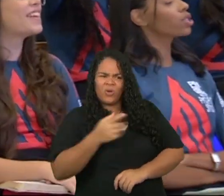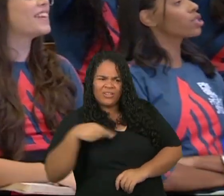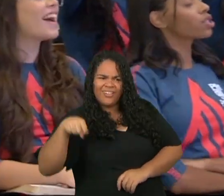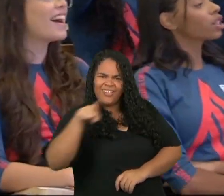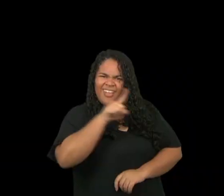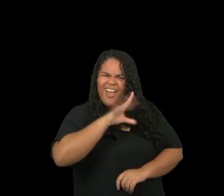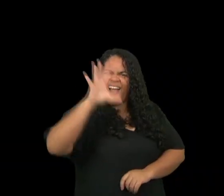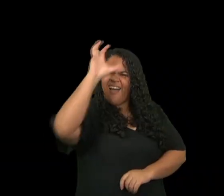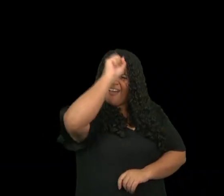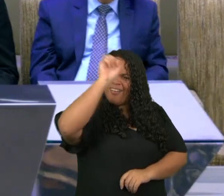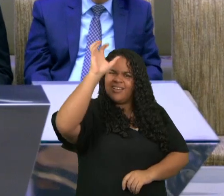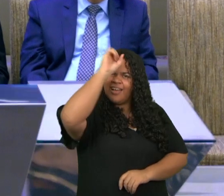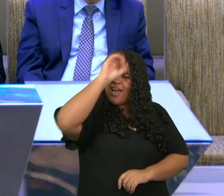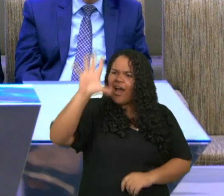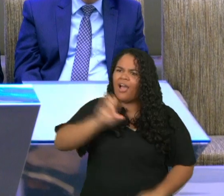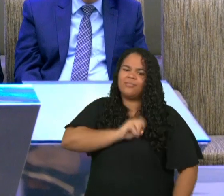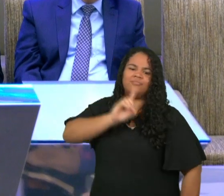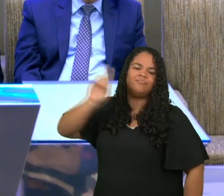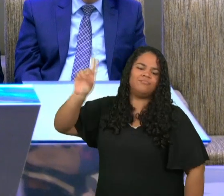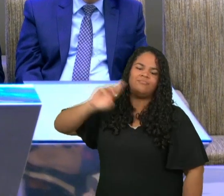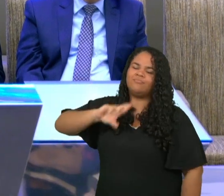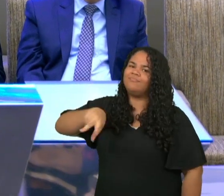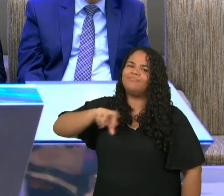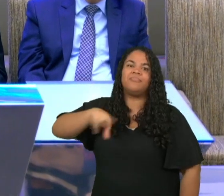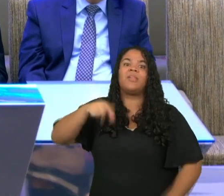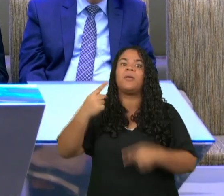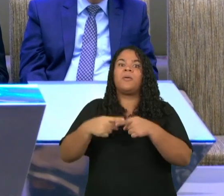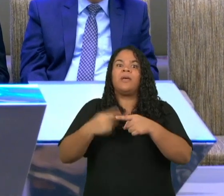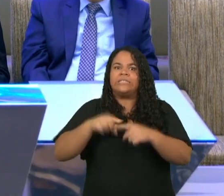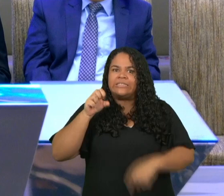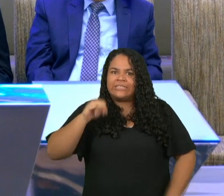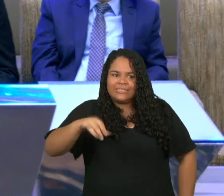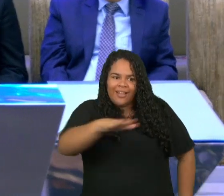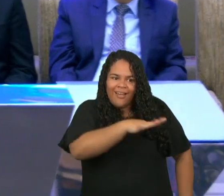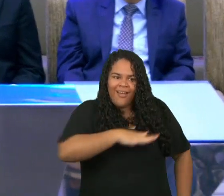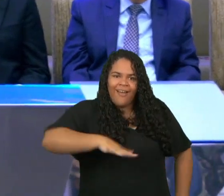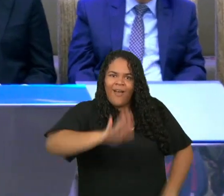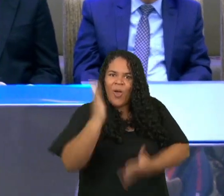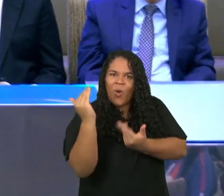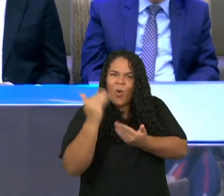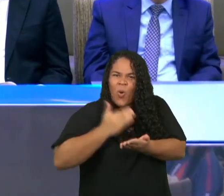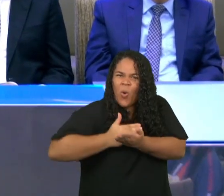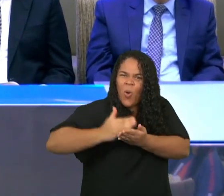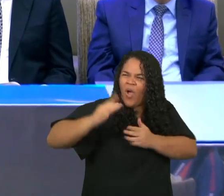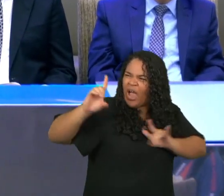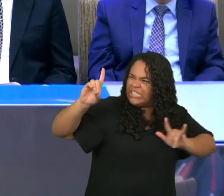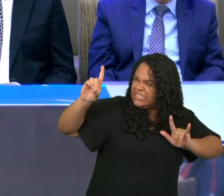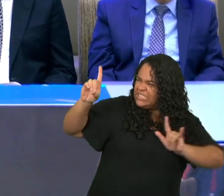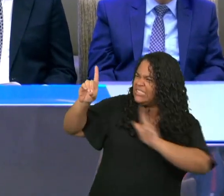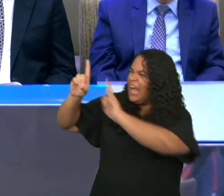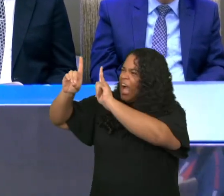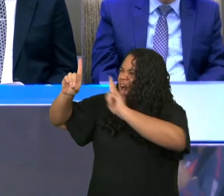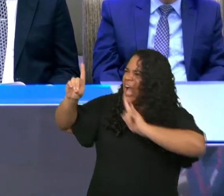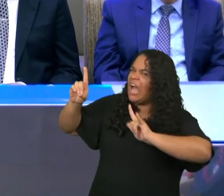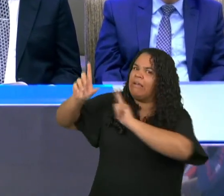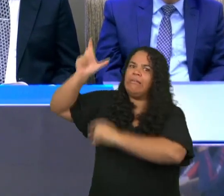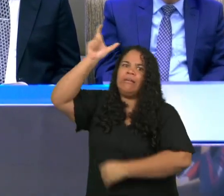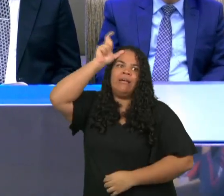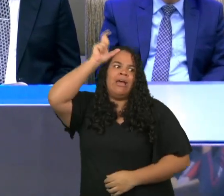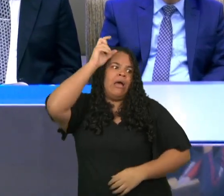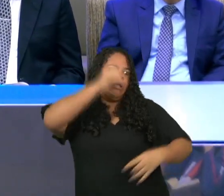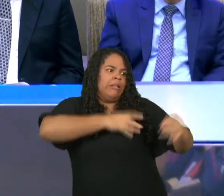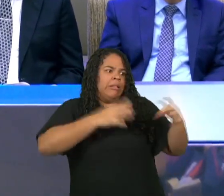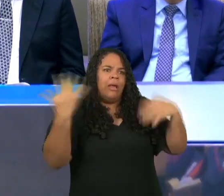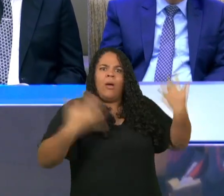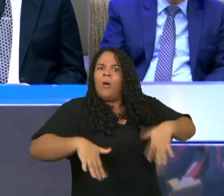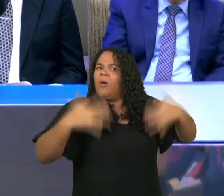Porque se essa juventude amar, Satanás e o inferno se prepare, porque onde